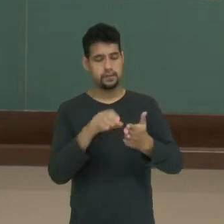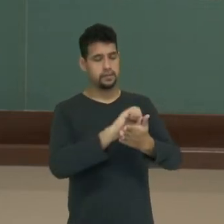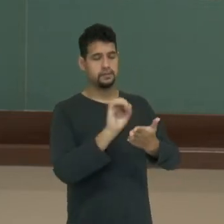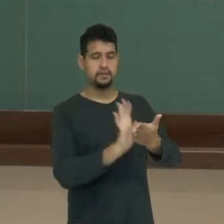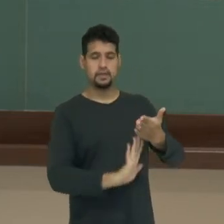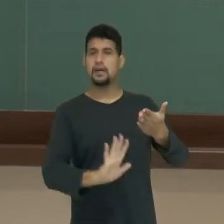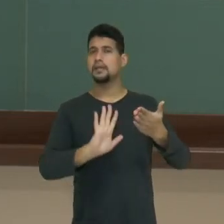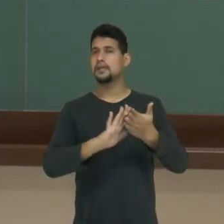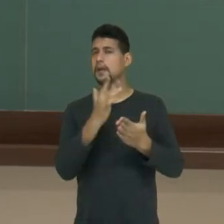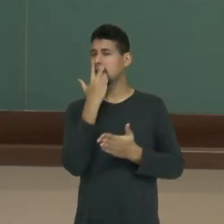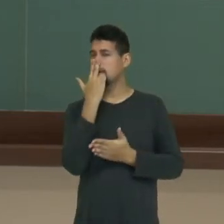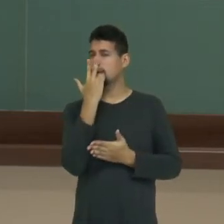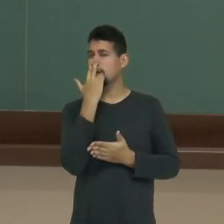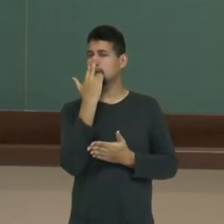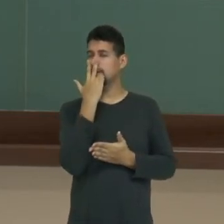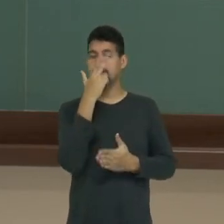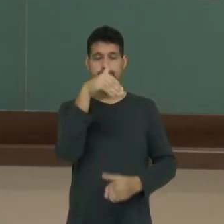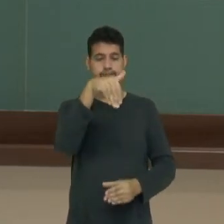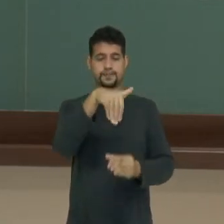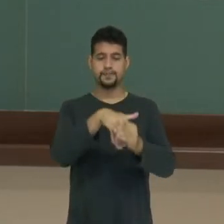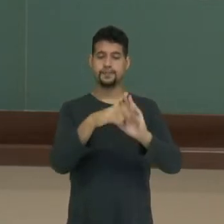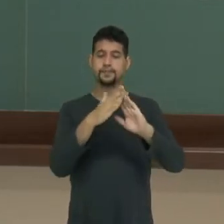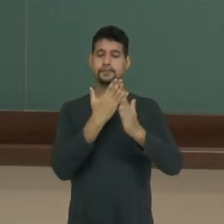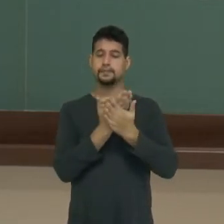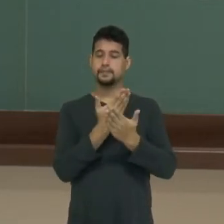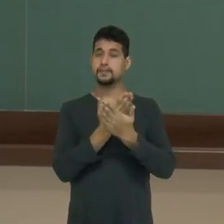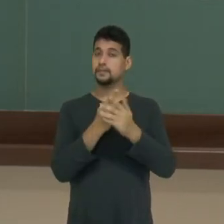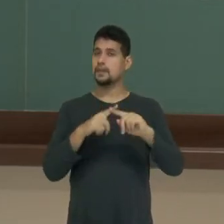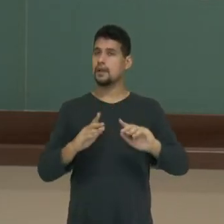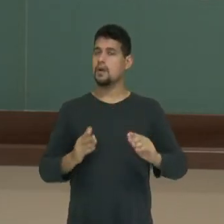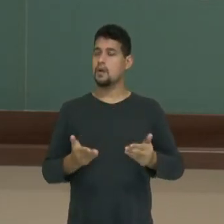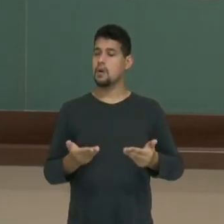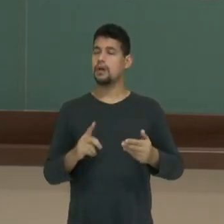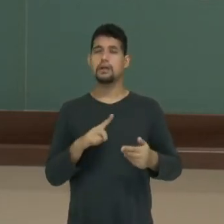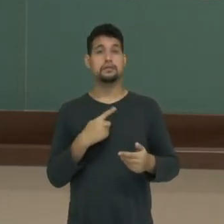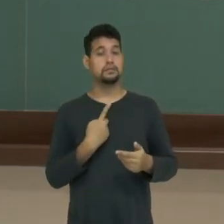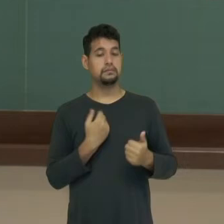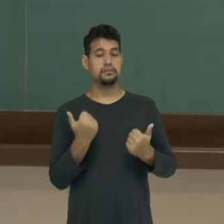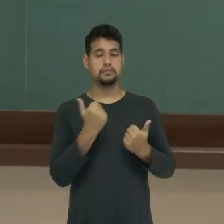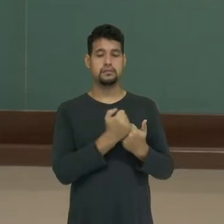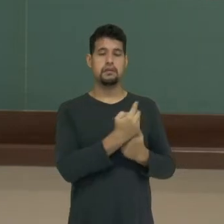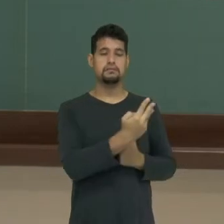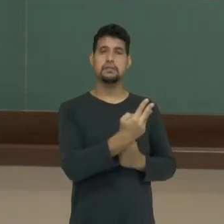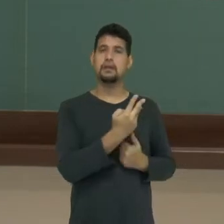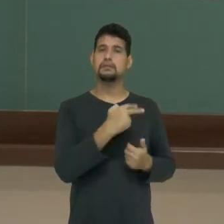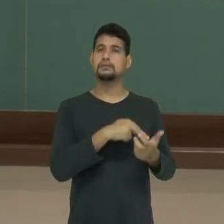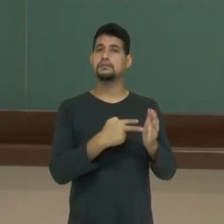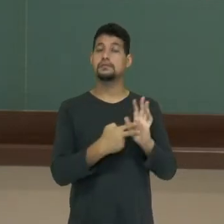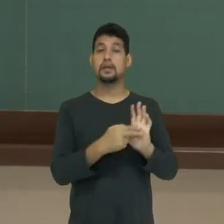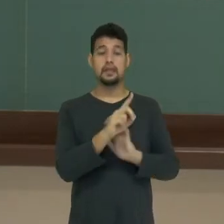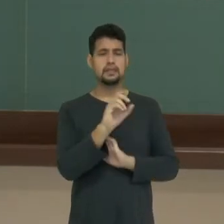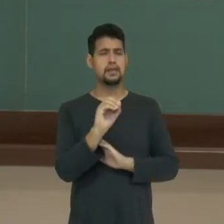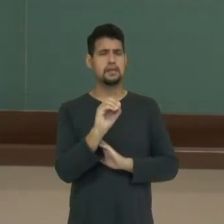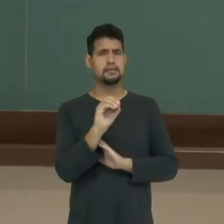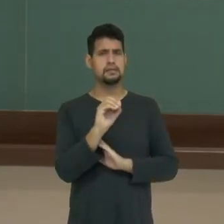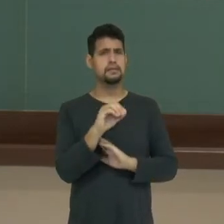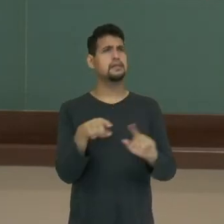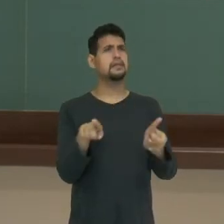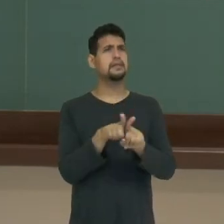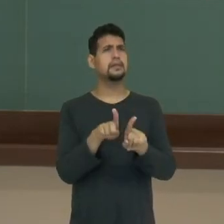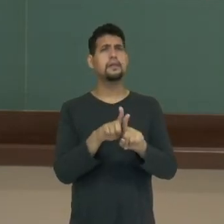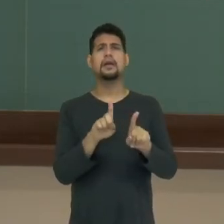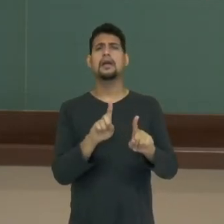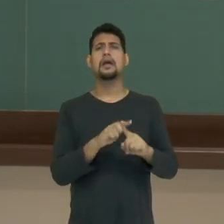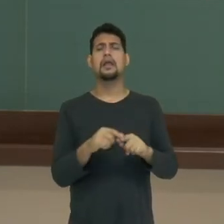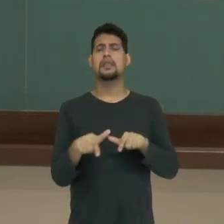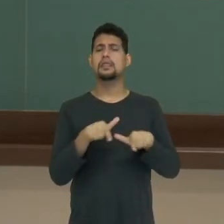é muito parecido ali com a eleição na escola, só que agora aqui, no lugar de 3, são 10, e também é para os